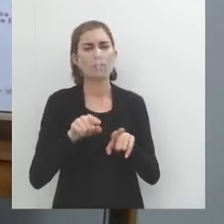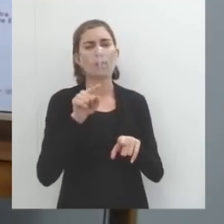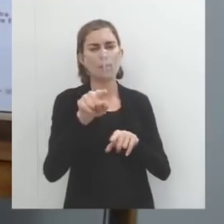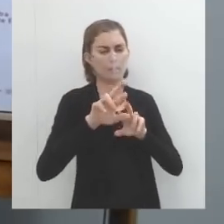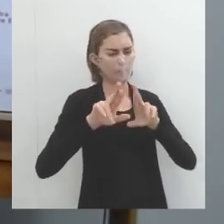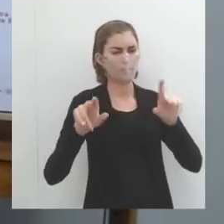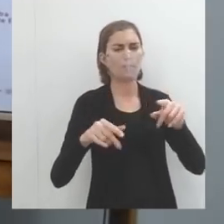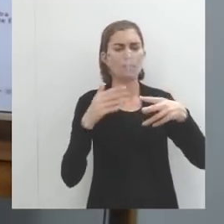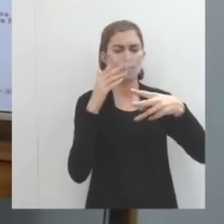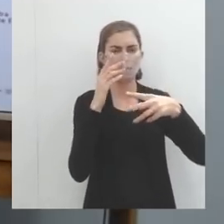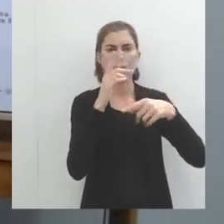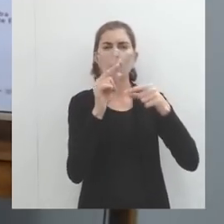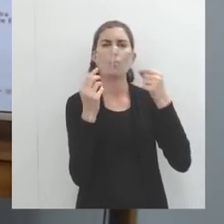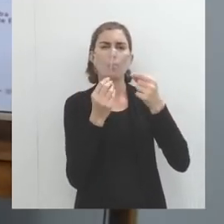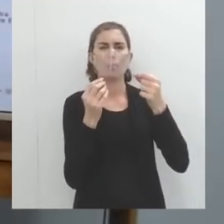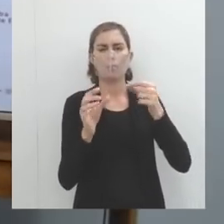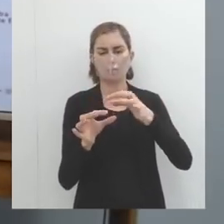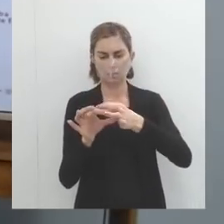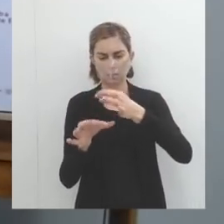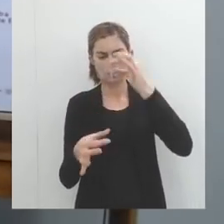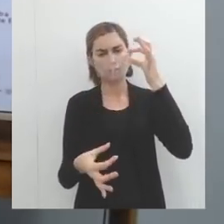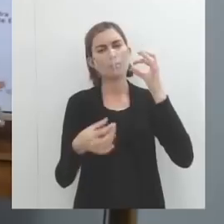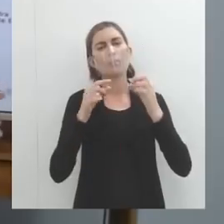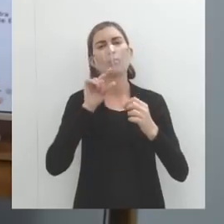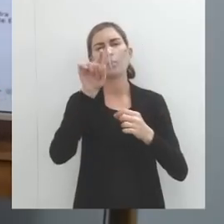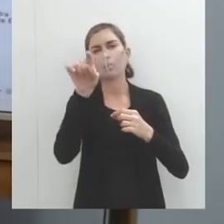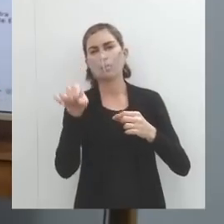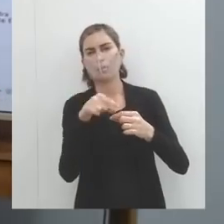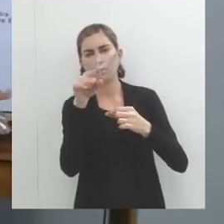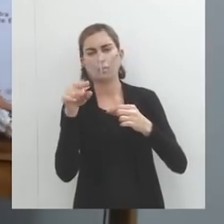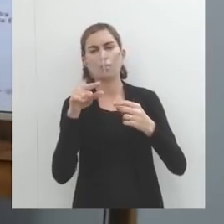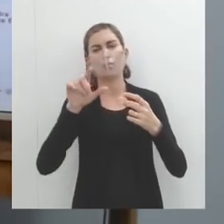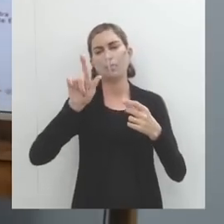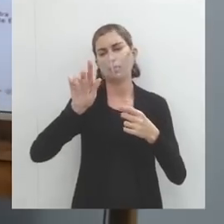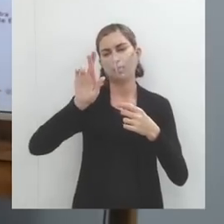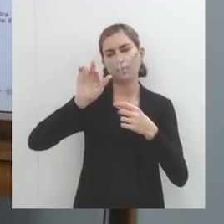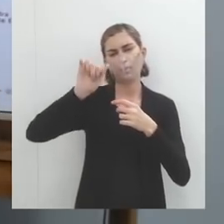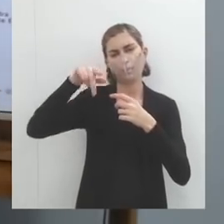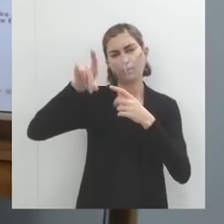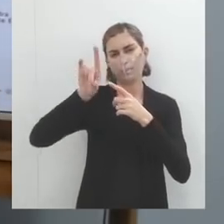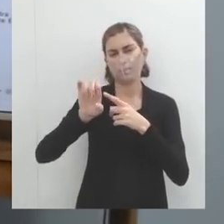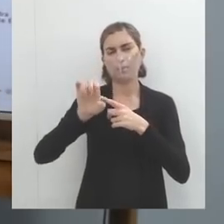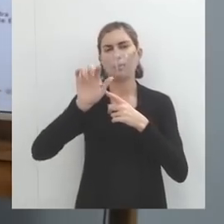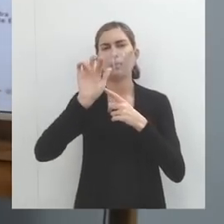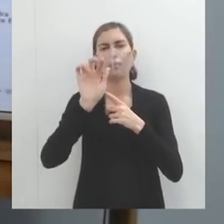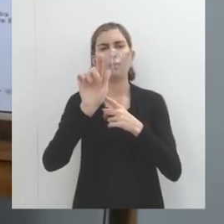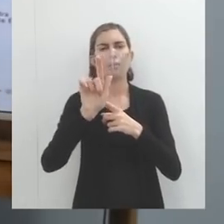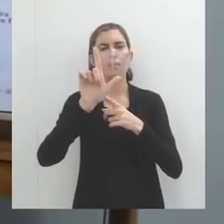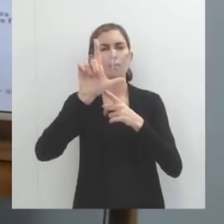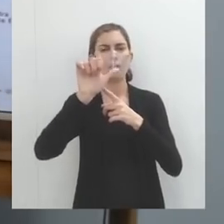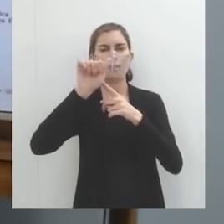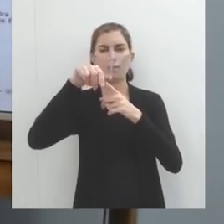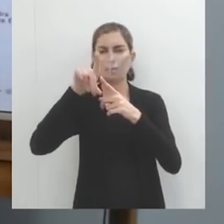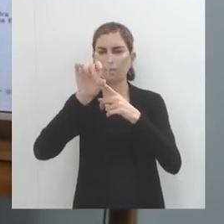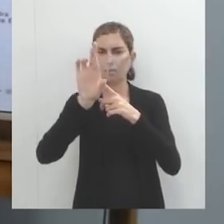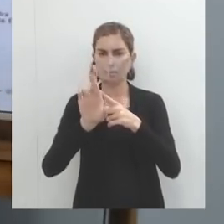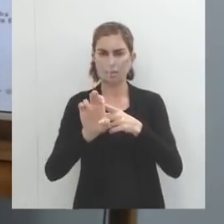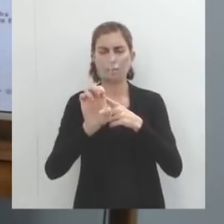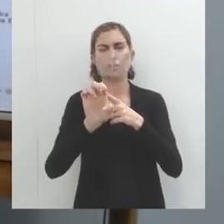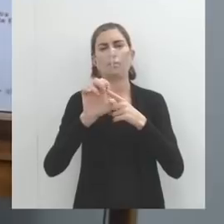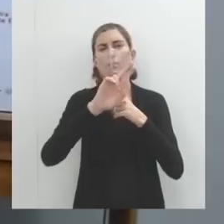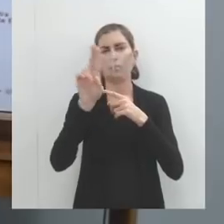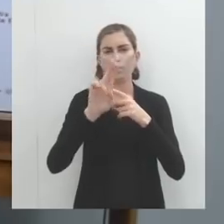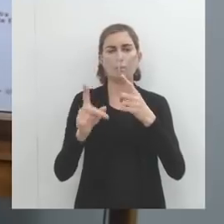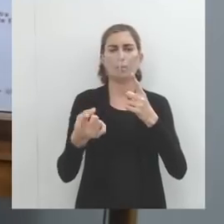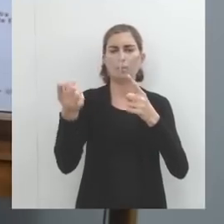ele é dividido basicamente na parte do corpo e na cabeça do pênis, que é chamado de glande. Tá? A cabeça do pênis é chamada de